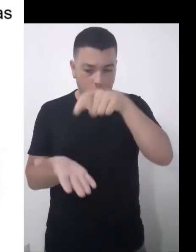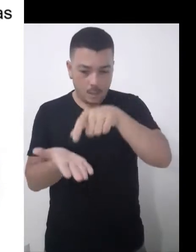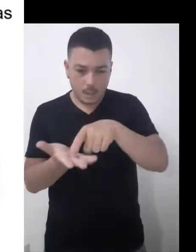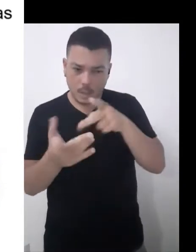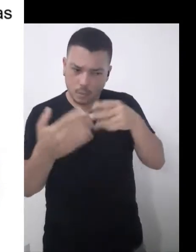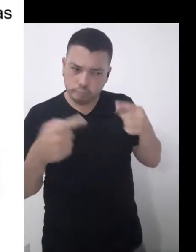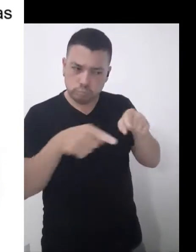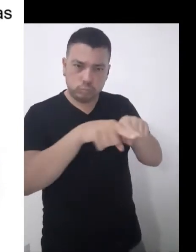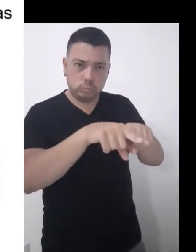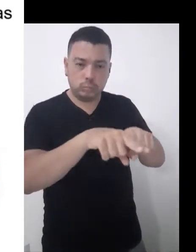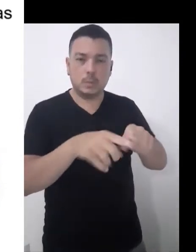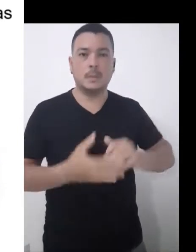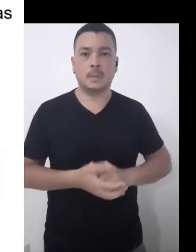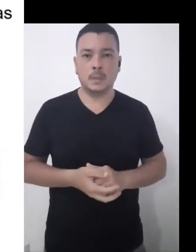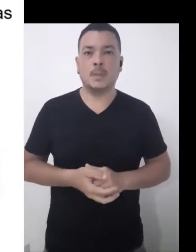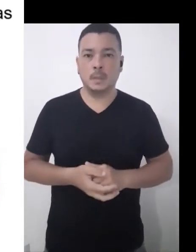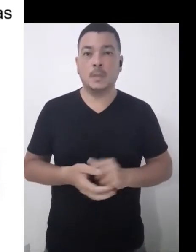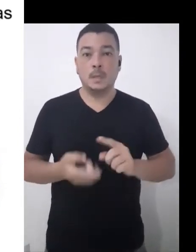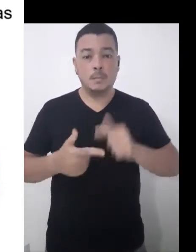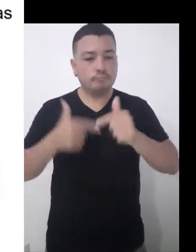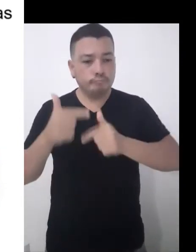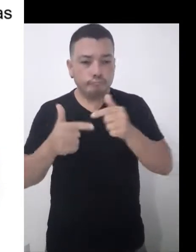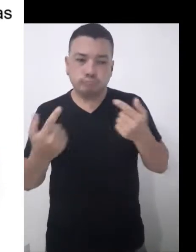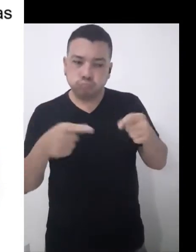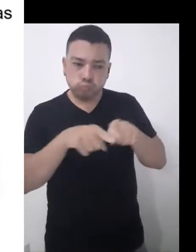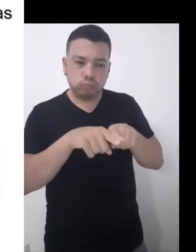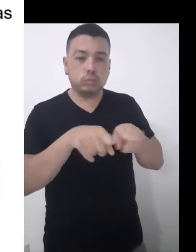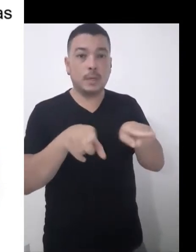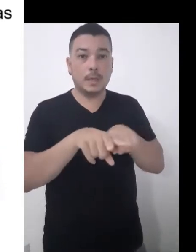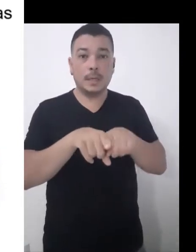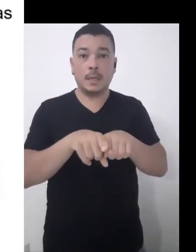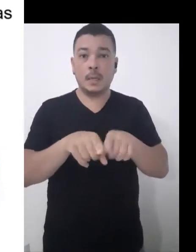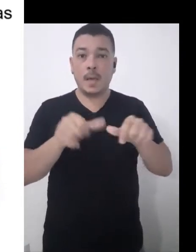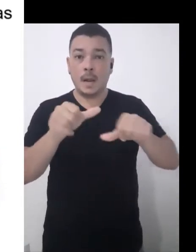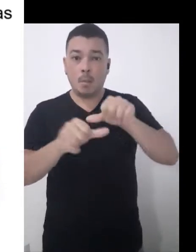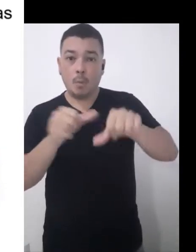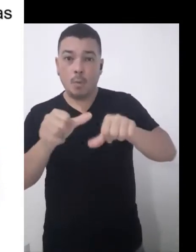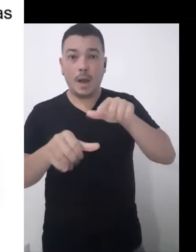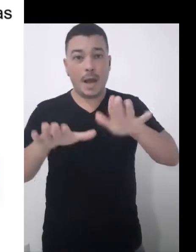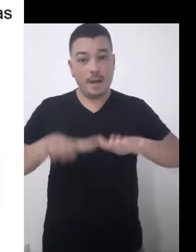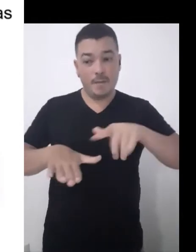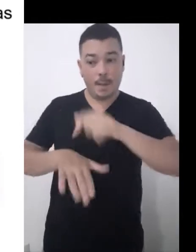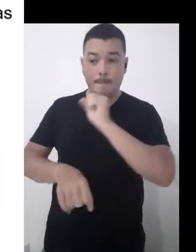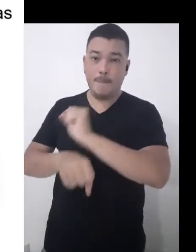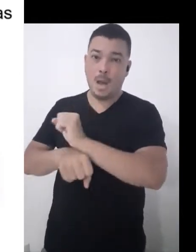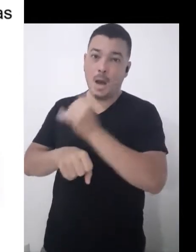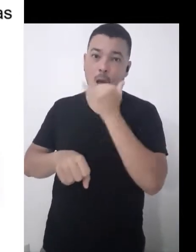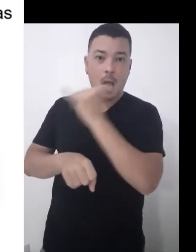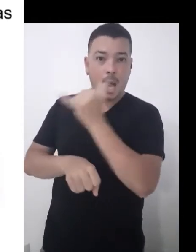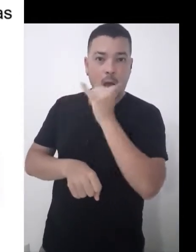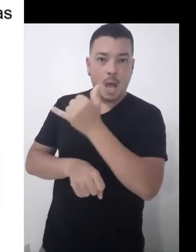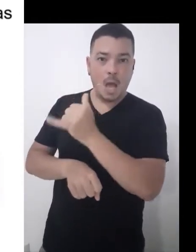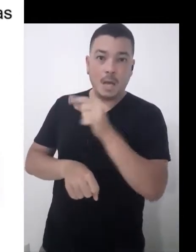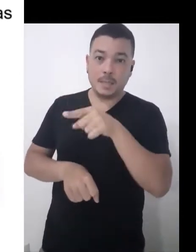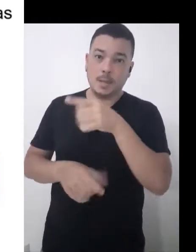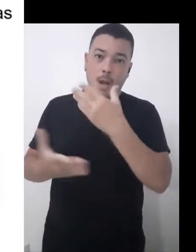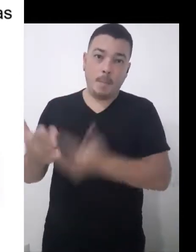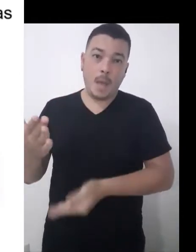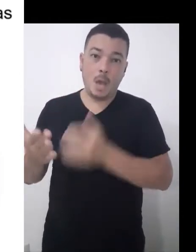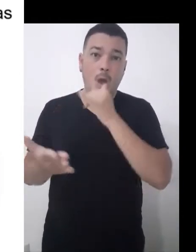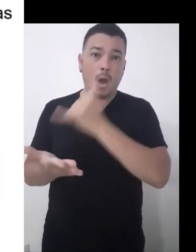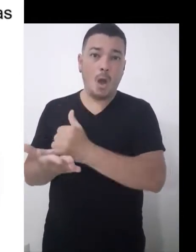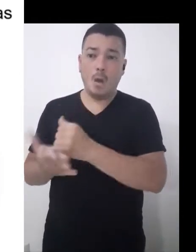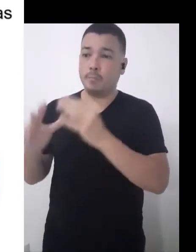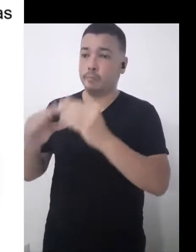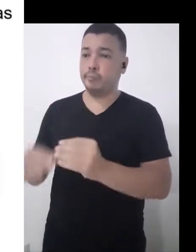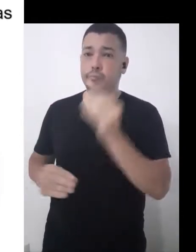ritmo, ela é sincronizada para trabalhar naquele ritmo e ela é dinâmica, ela vai ter que ter um tempinho ali parado para dar uma recarga, senão ela descarrega e você perde tudo